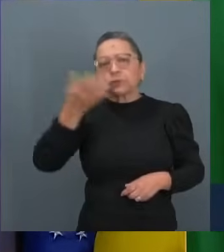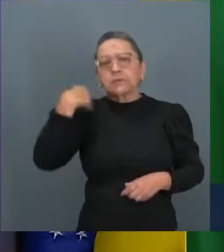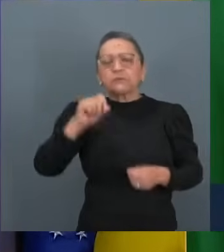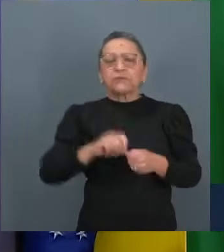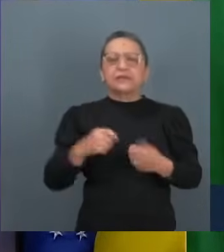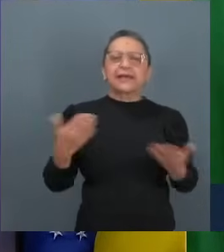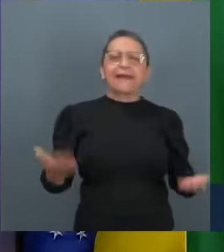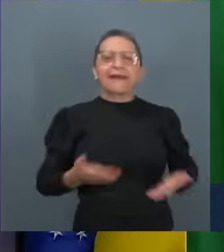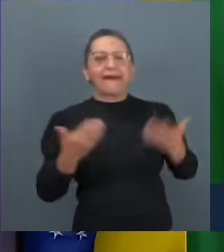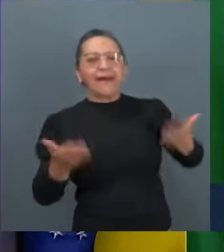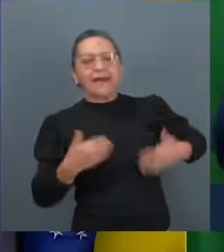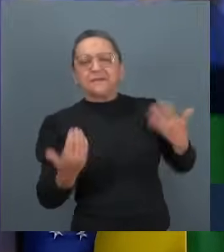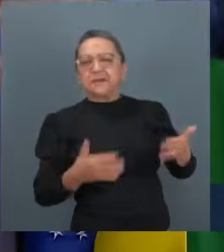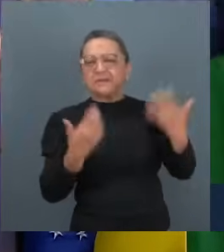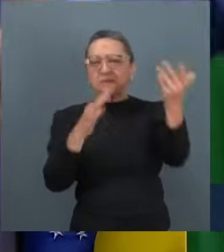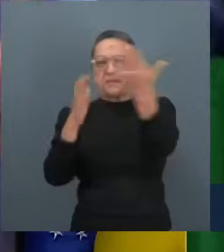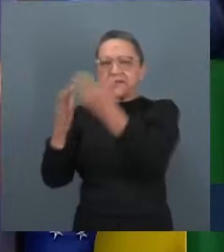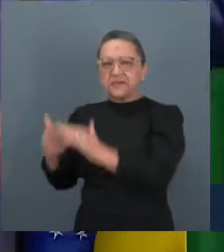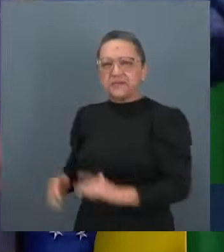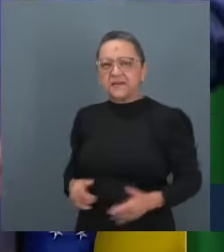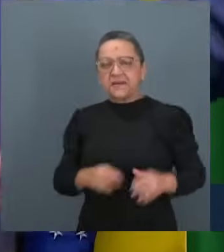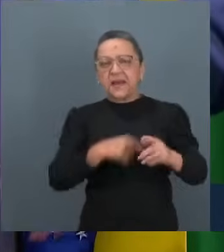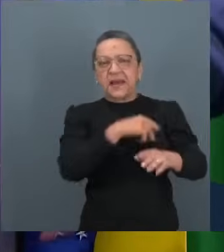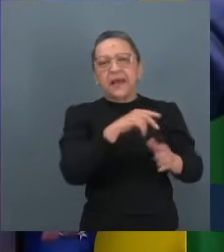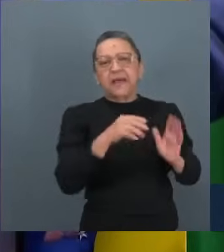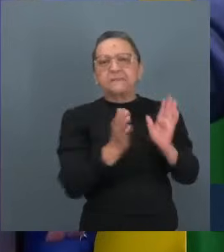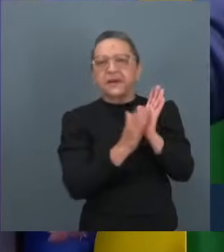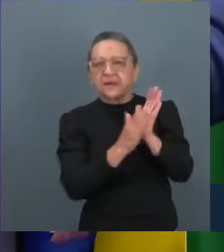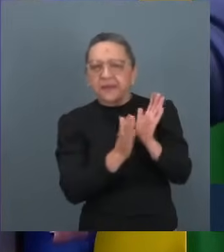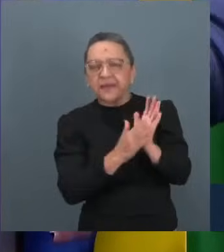elogios ao regime ditatorial da China, essa semana